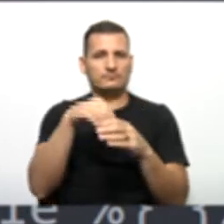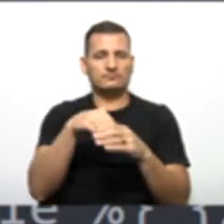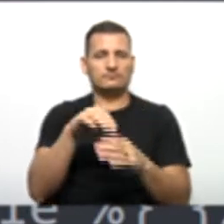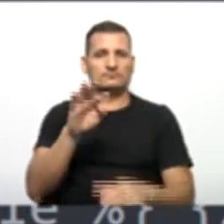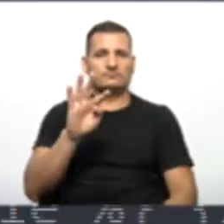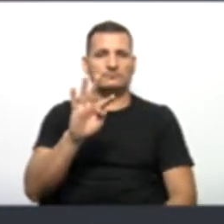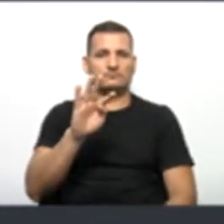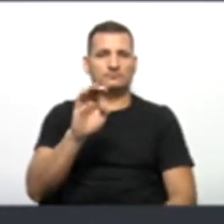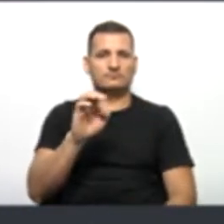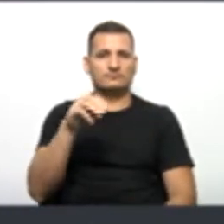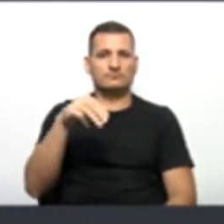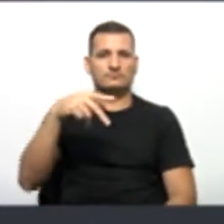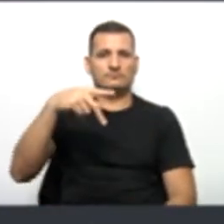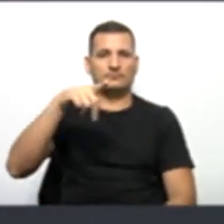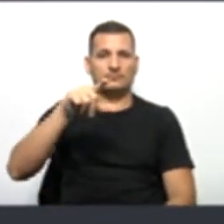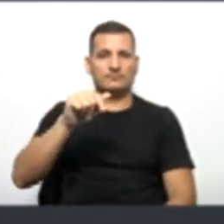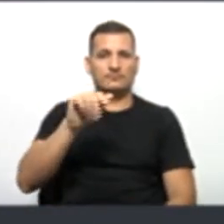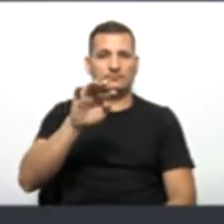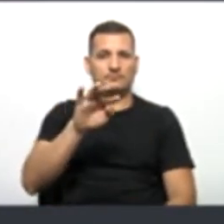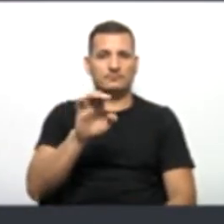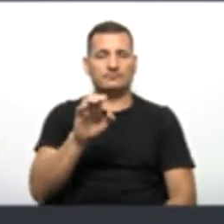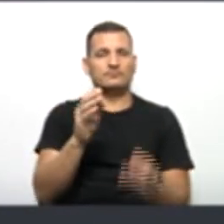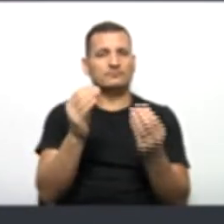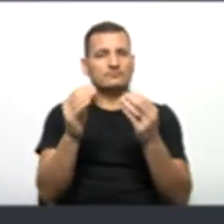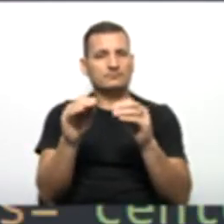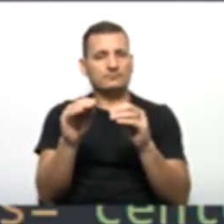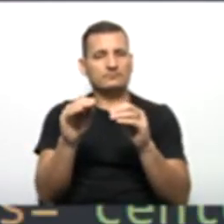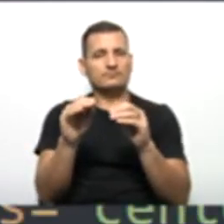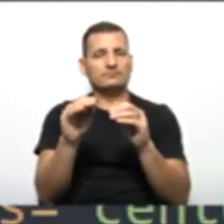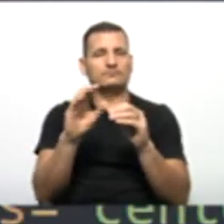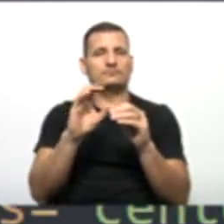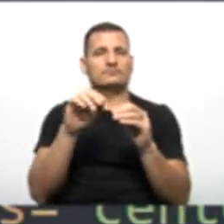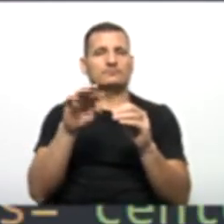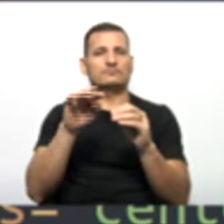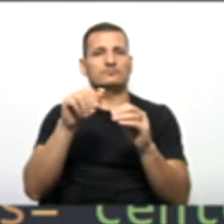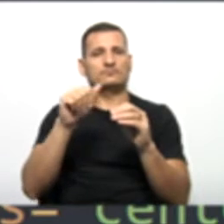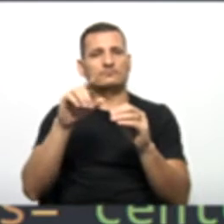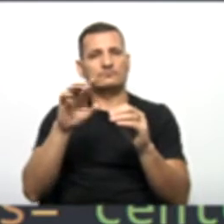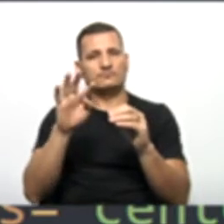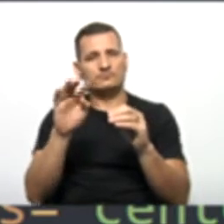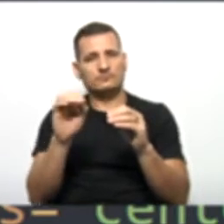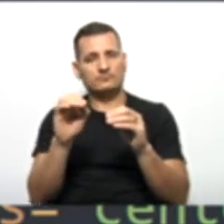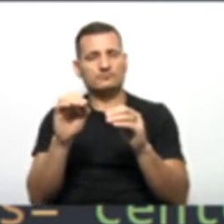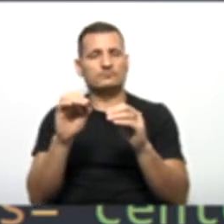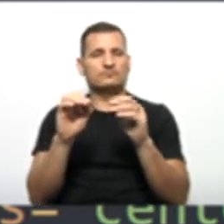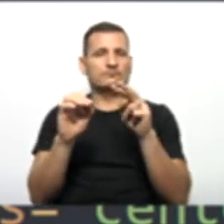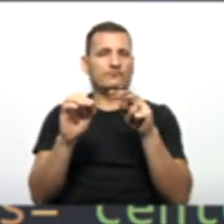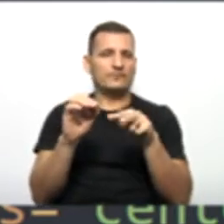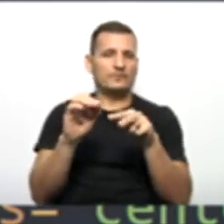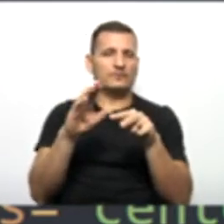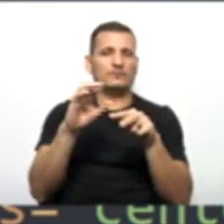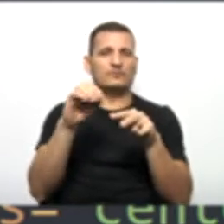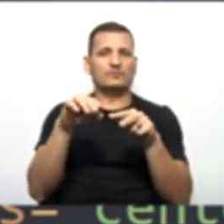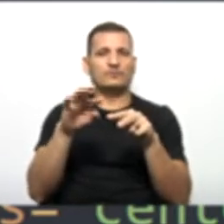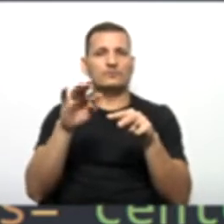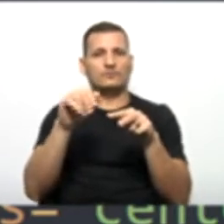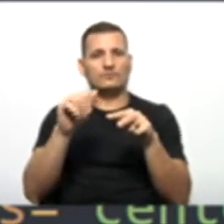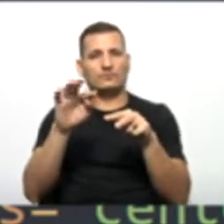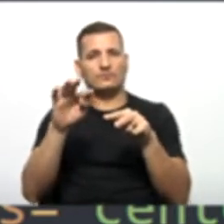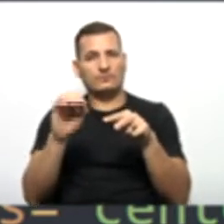as páginas adicionar contato editar contato e ver contatos nós vamos ver isso durante